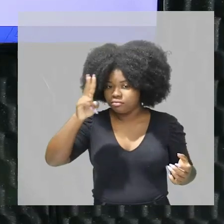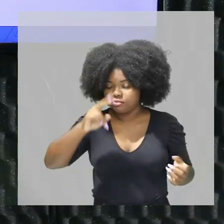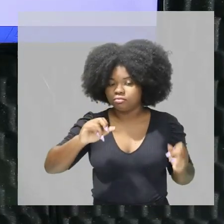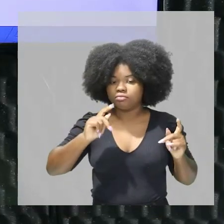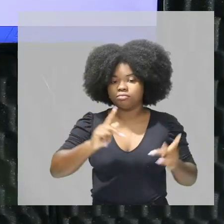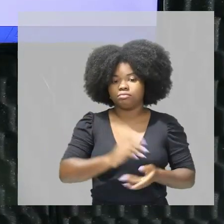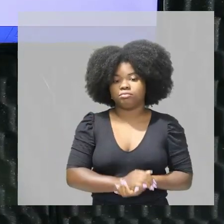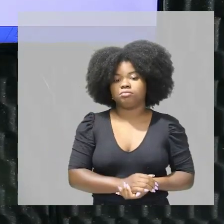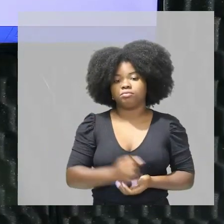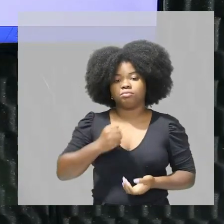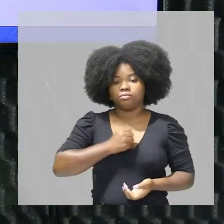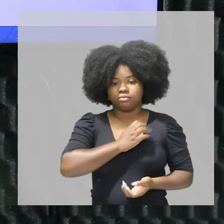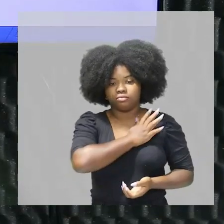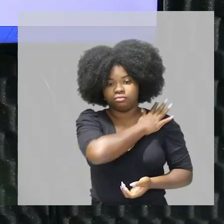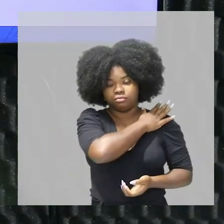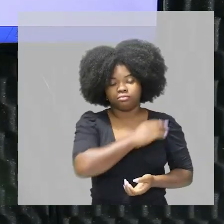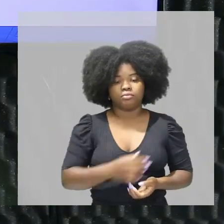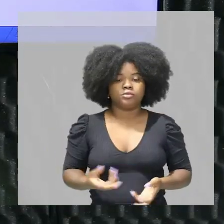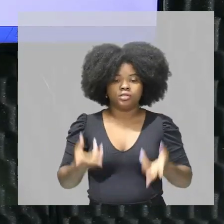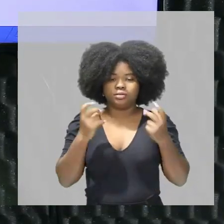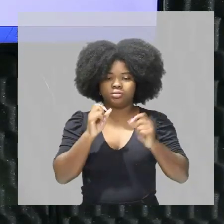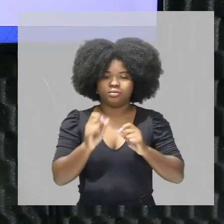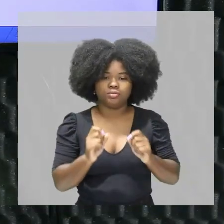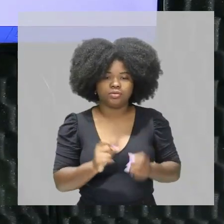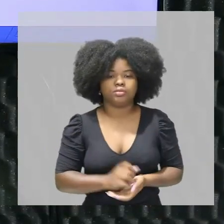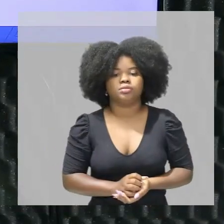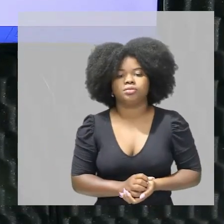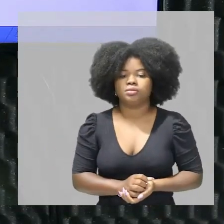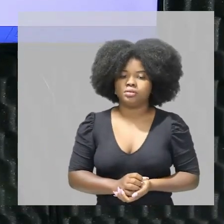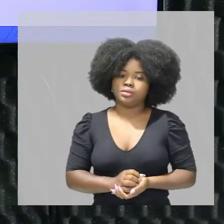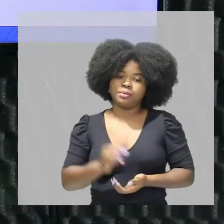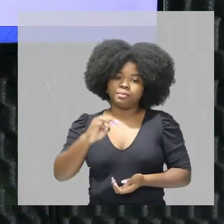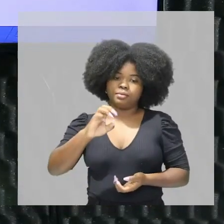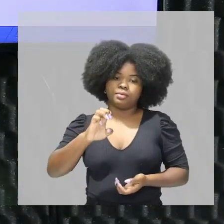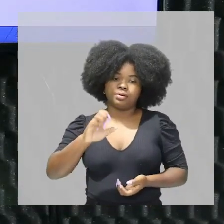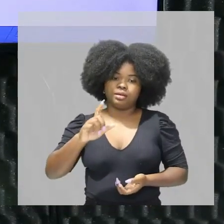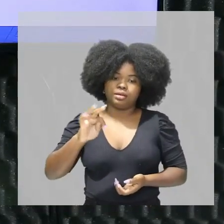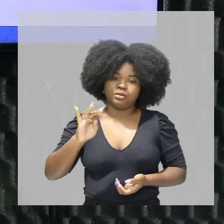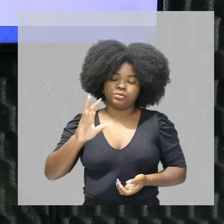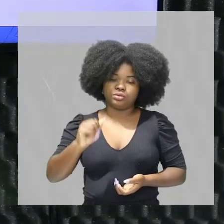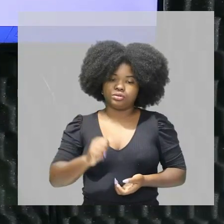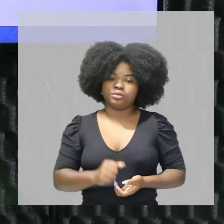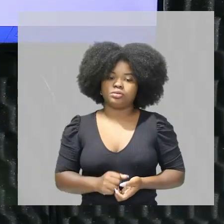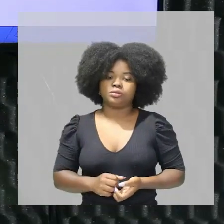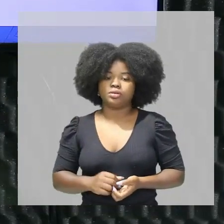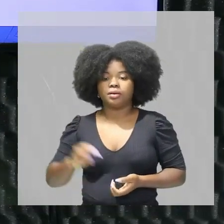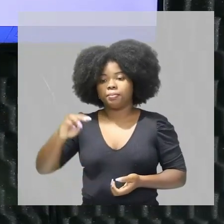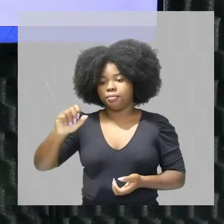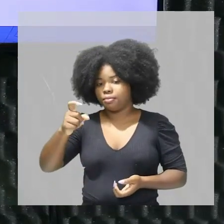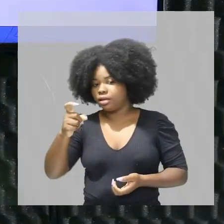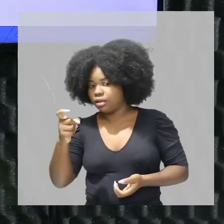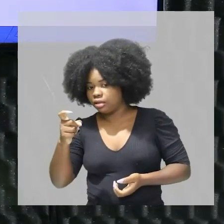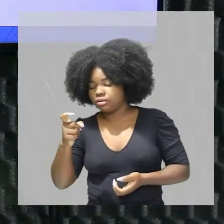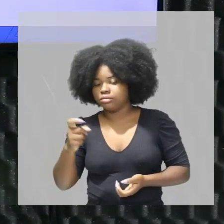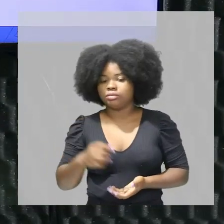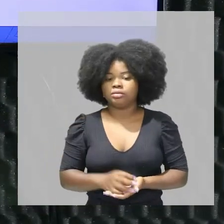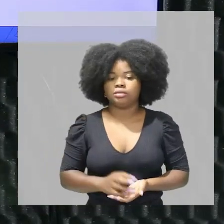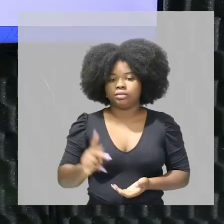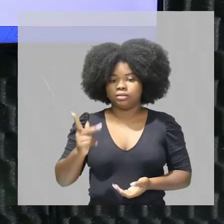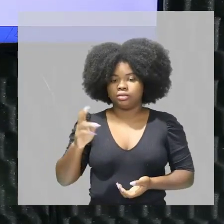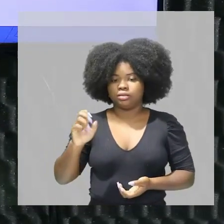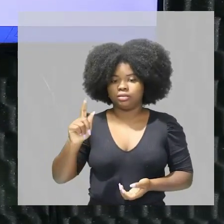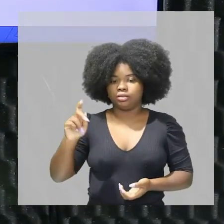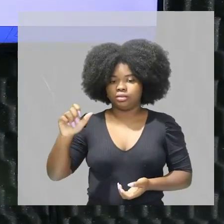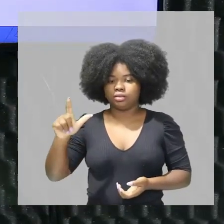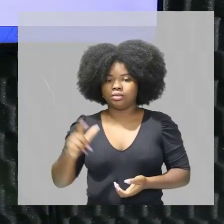em Sócrates vocês reconhecem mais ironia êutica certo em Rego e Marcos tem tese antítese e